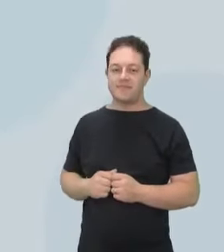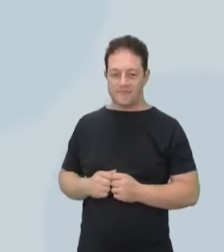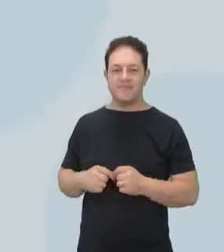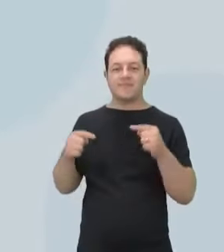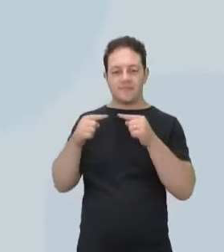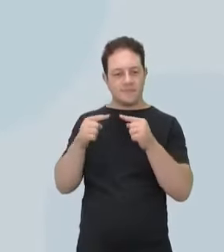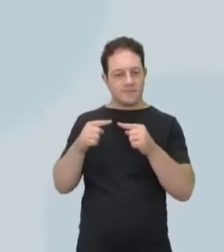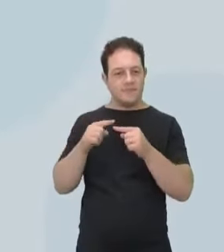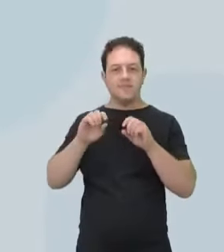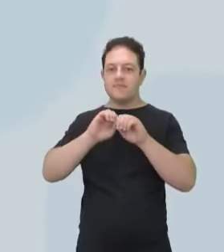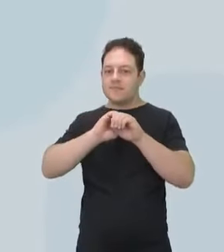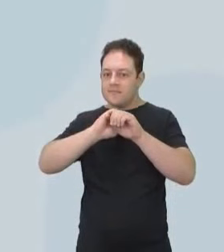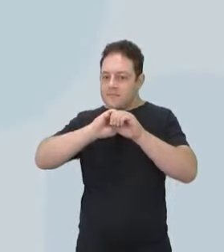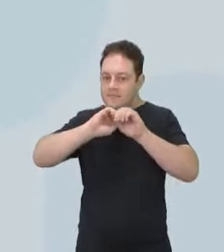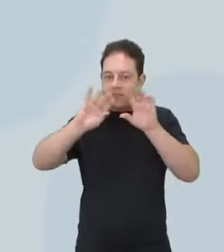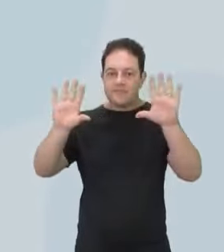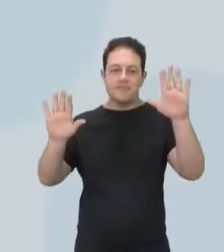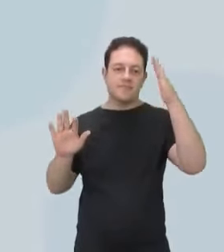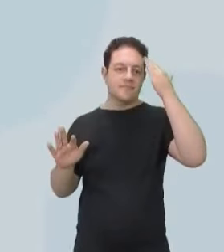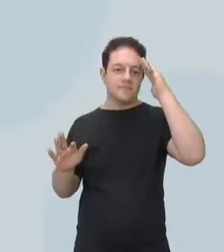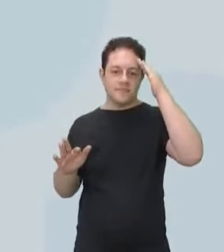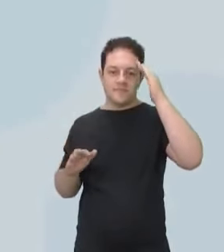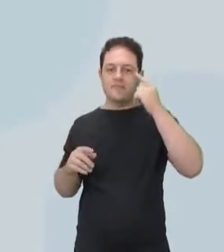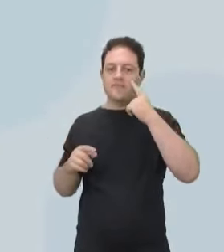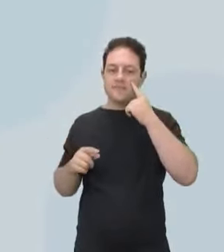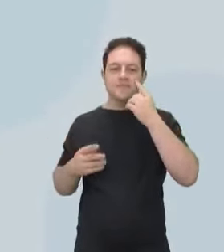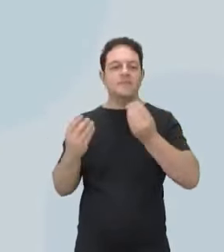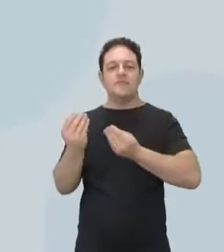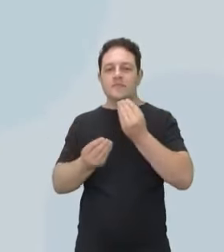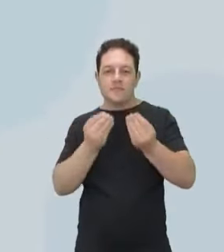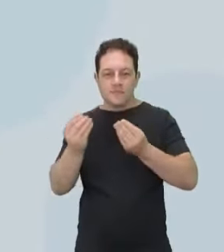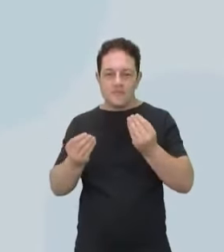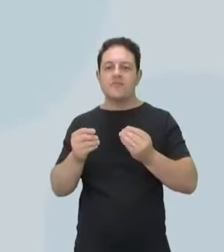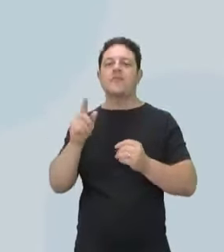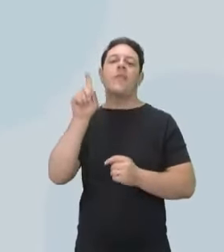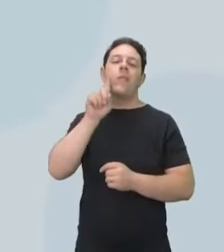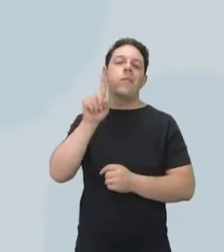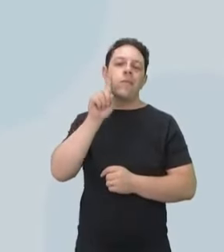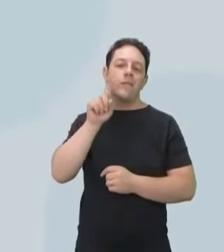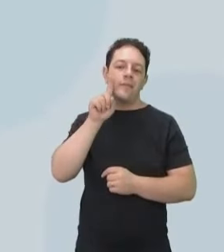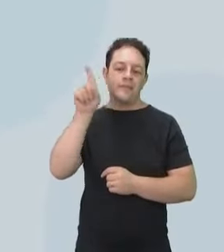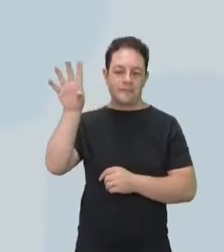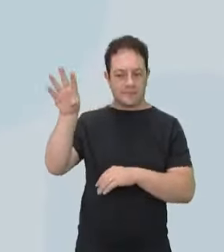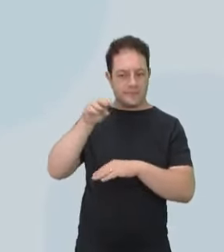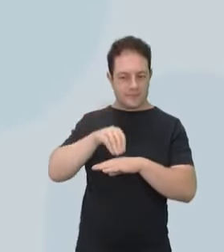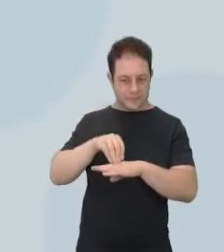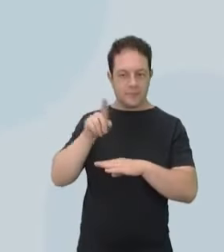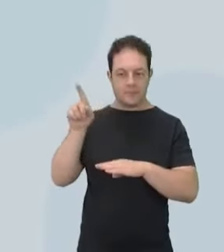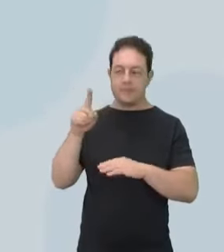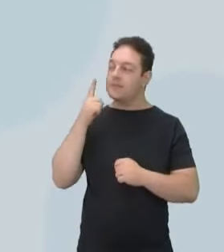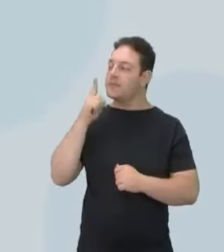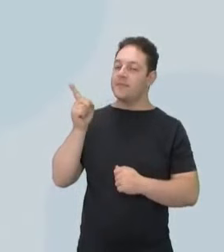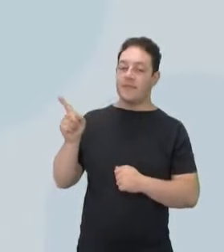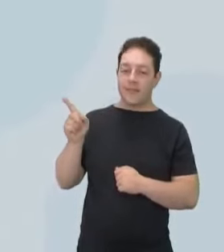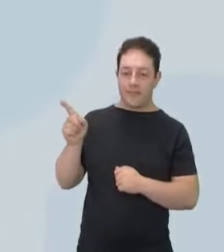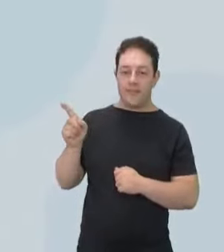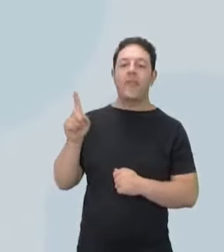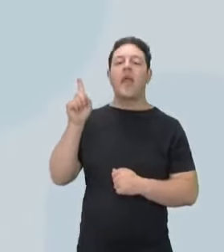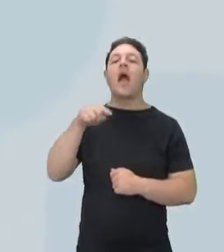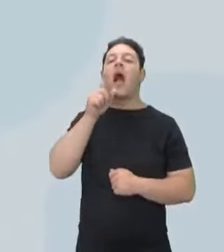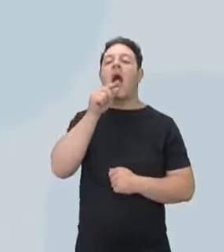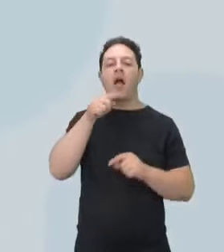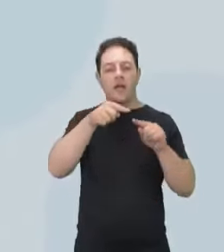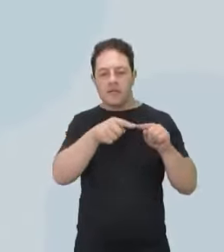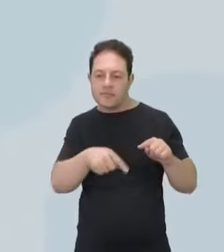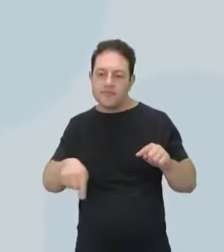um slide bem completo aqui do Serviço de Geologia americano, tá, pessoal? Mas ele mostra o ciclo da